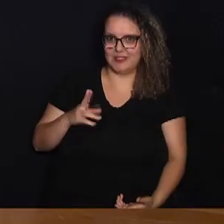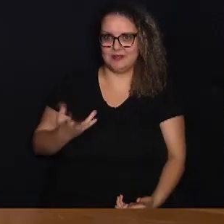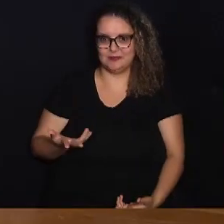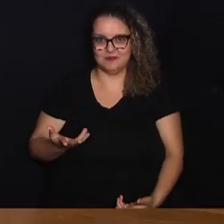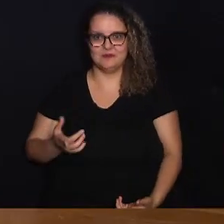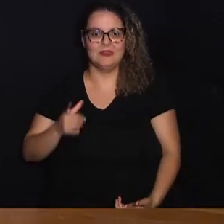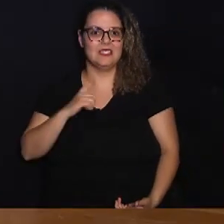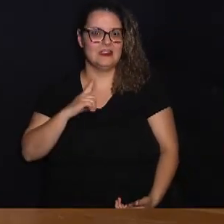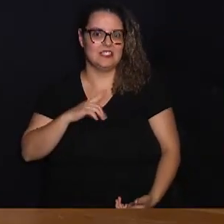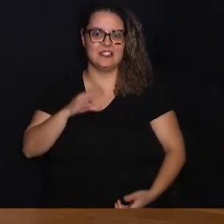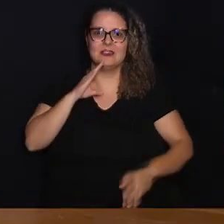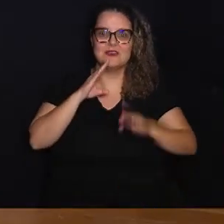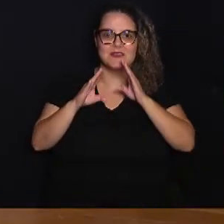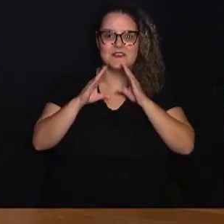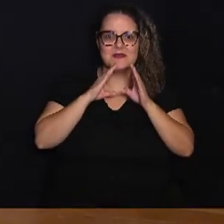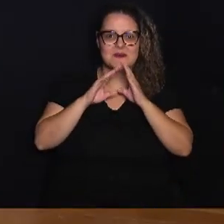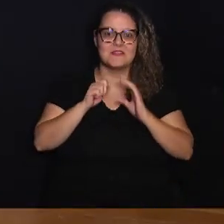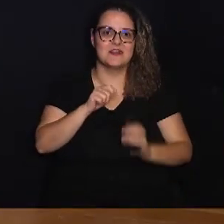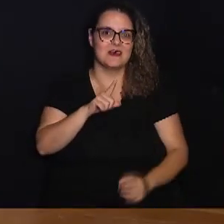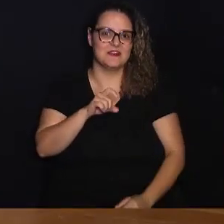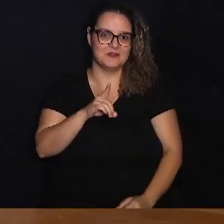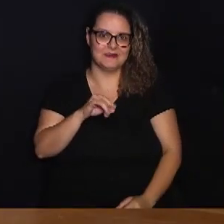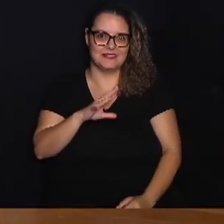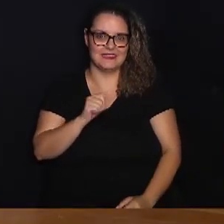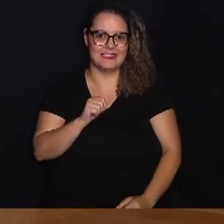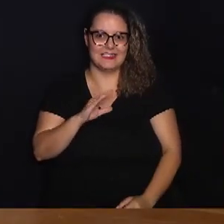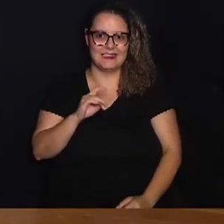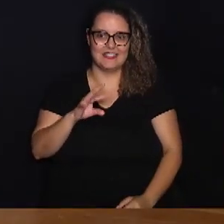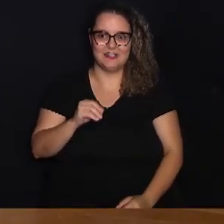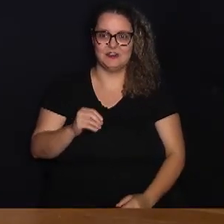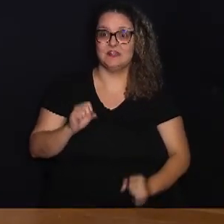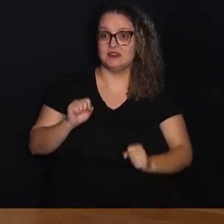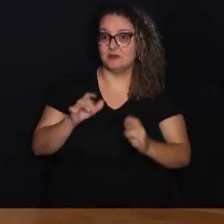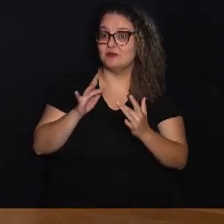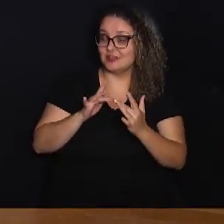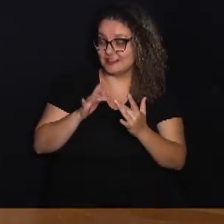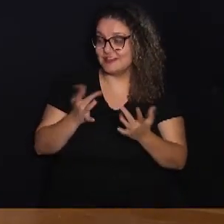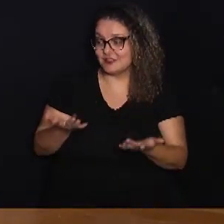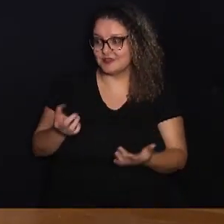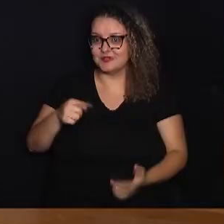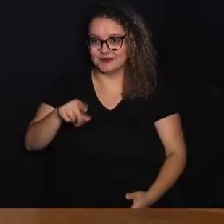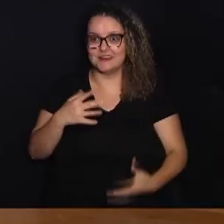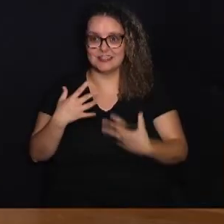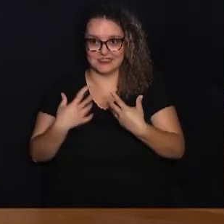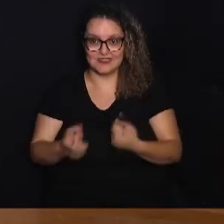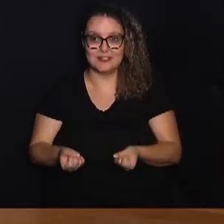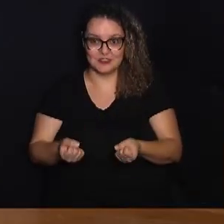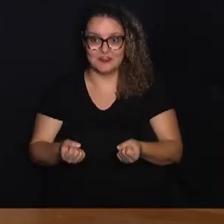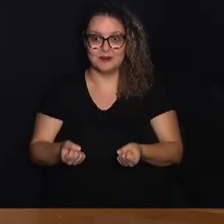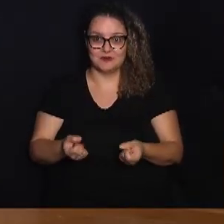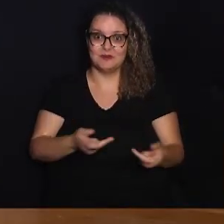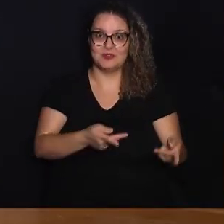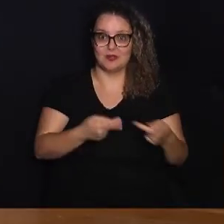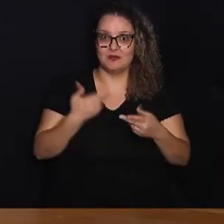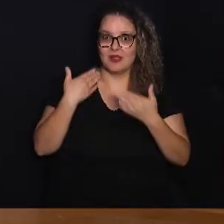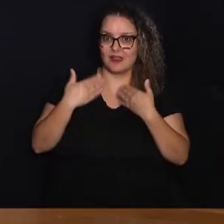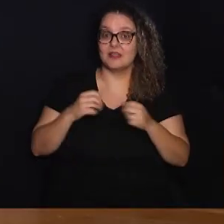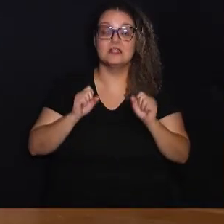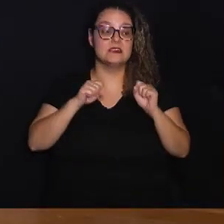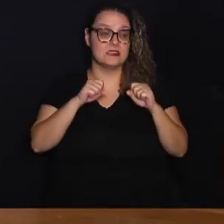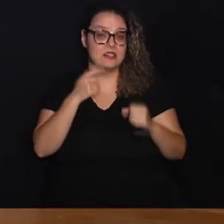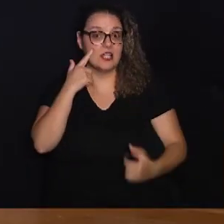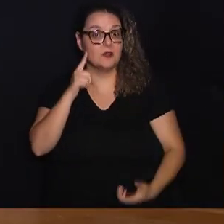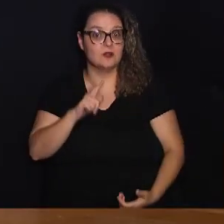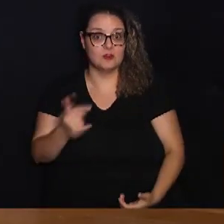Temos também Facebook também, como Aldeia Catu. Então dá para entrar em contato e vocês receberem para uma visita, um bate-papo, né? Claro, é